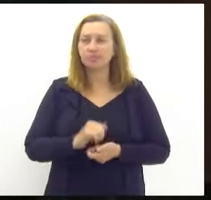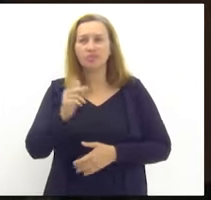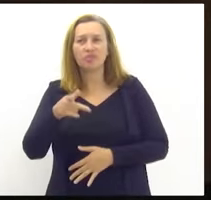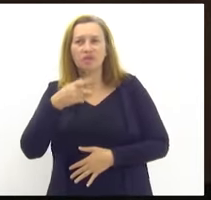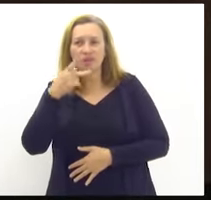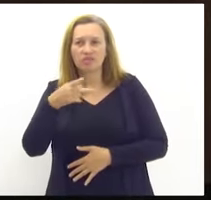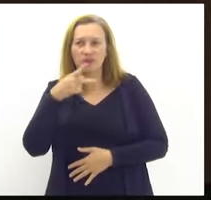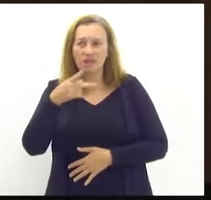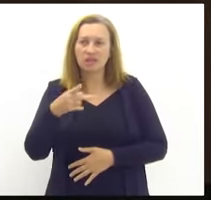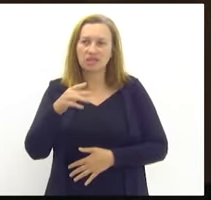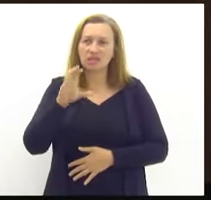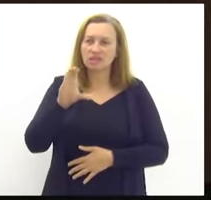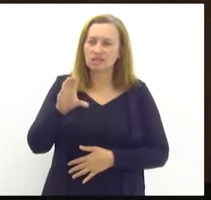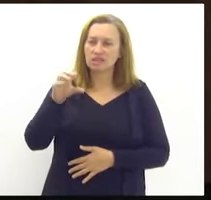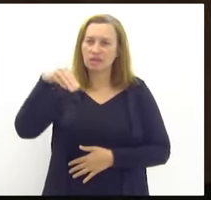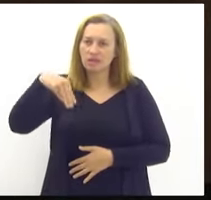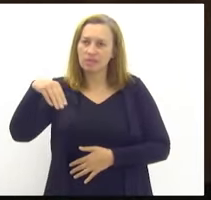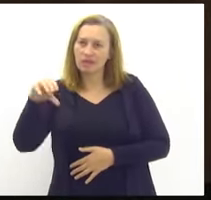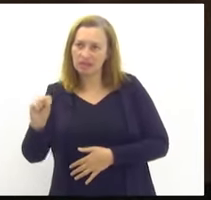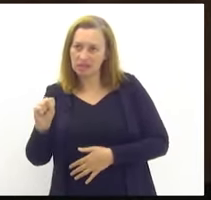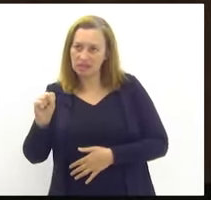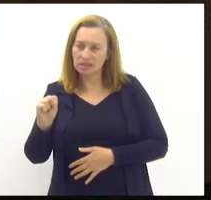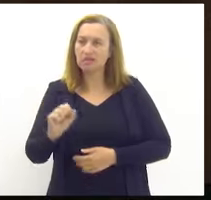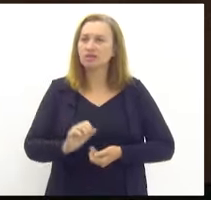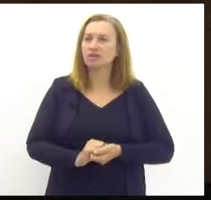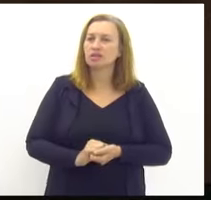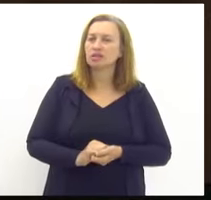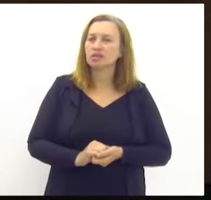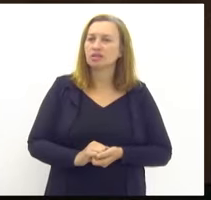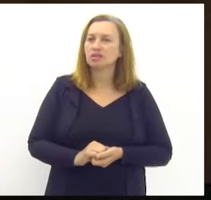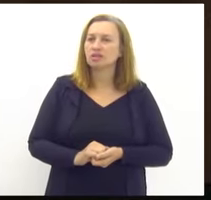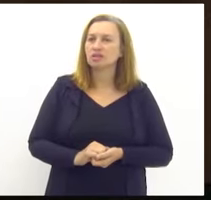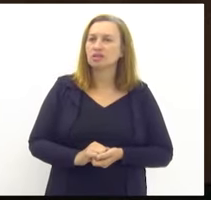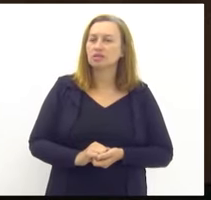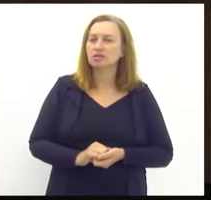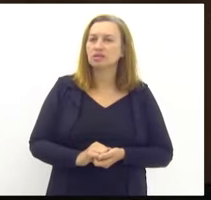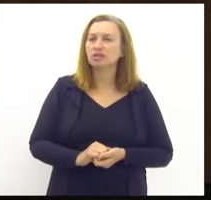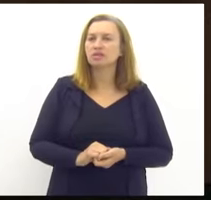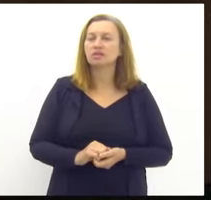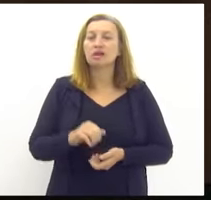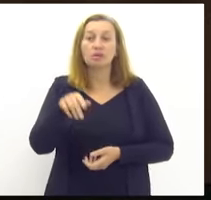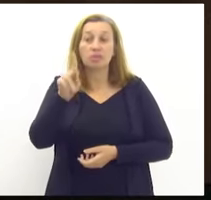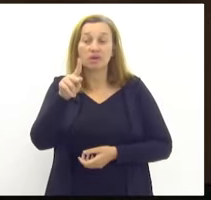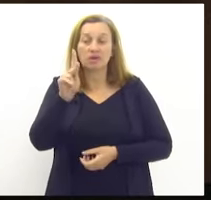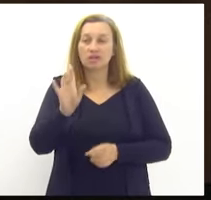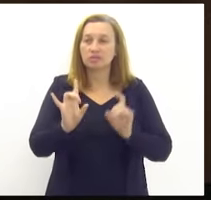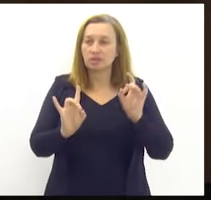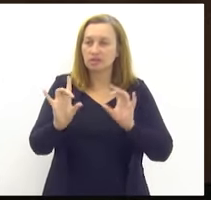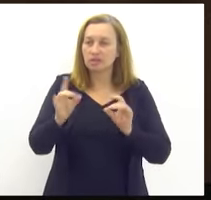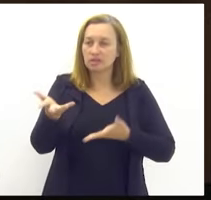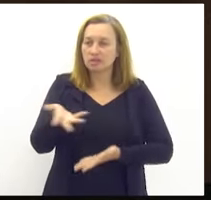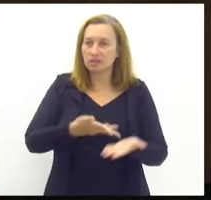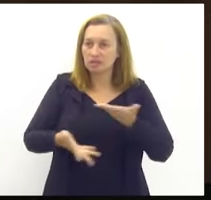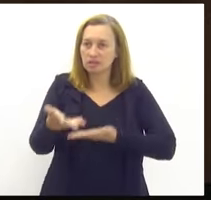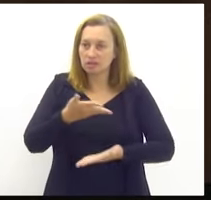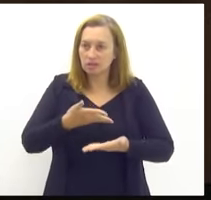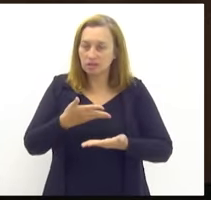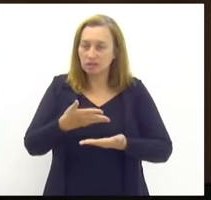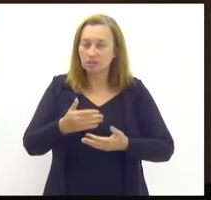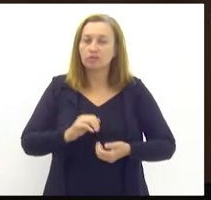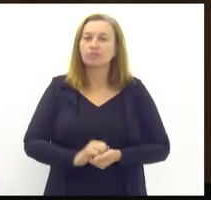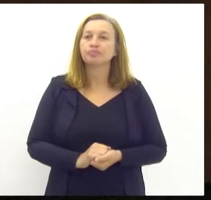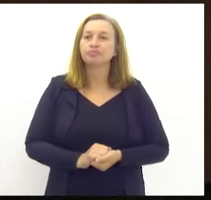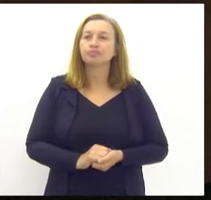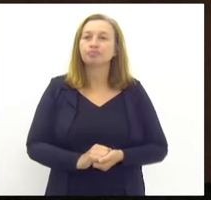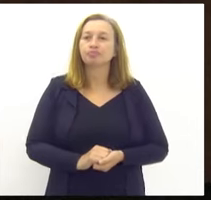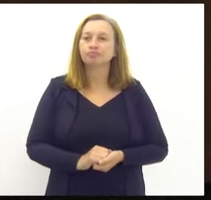de cms e de R participações especiais que são asas nossas duas grandes reas